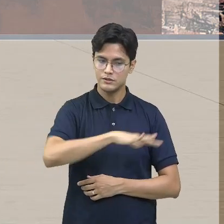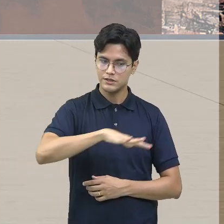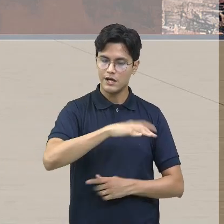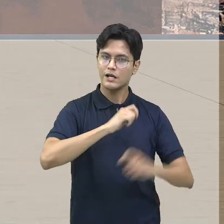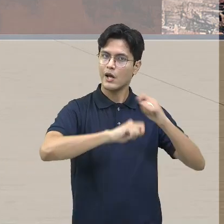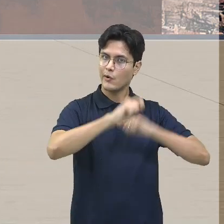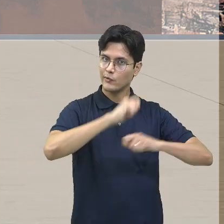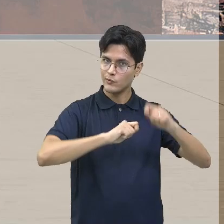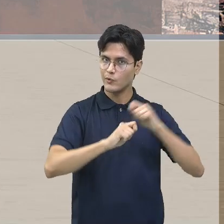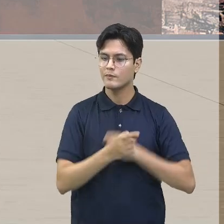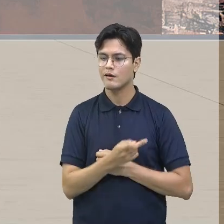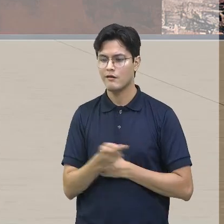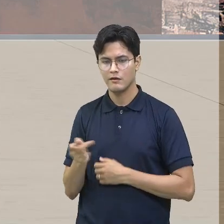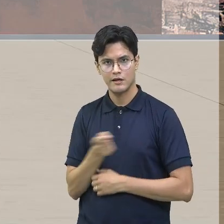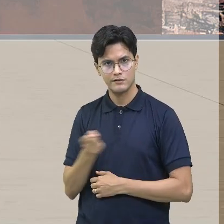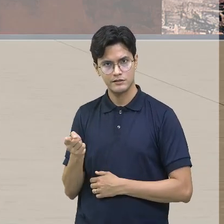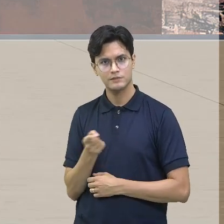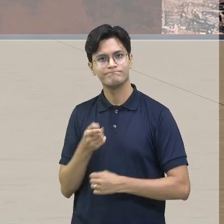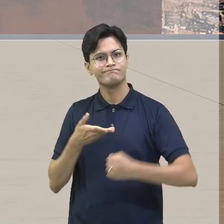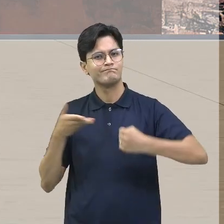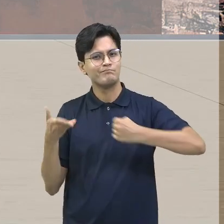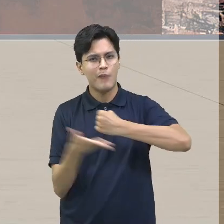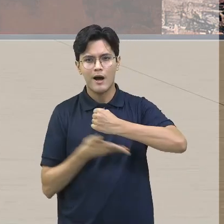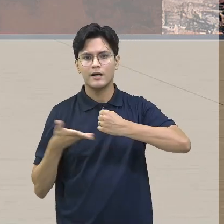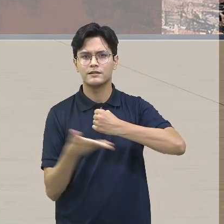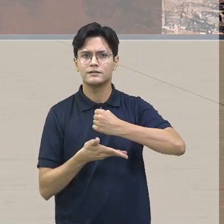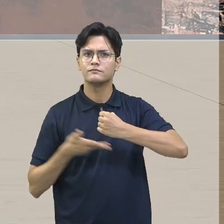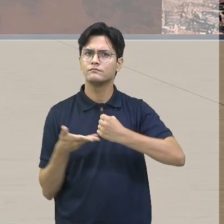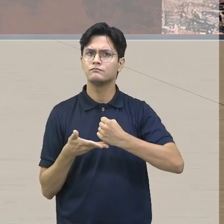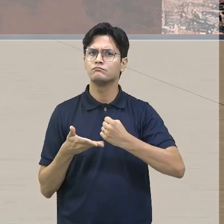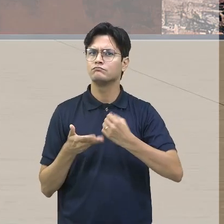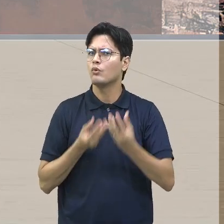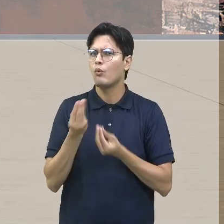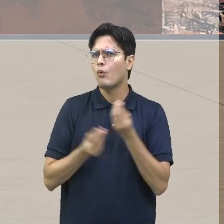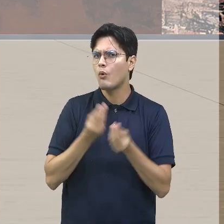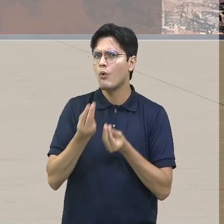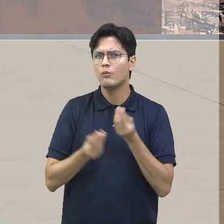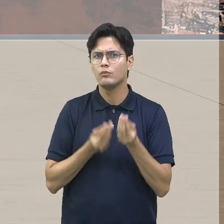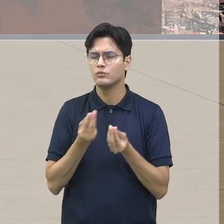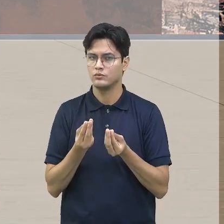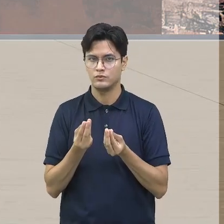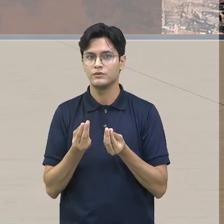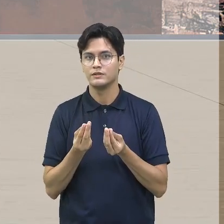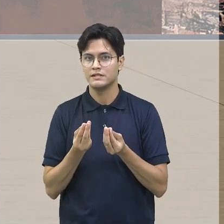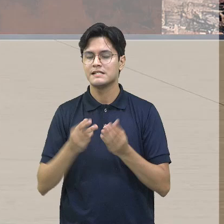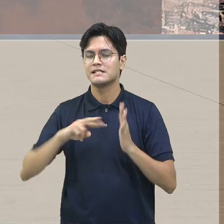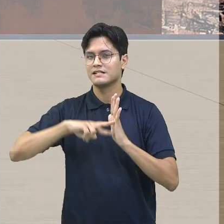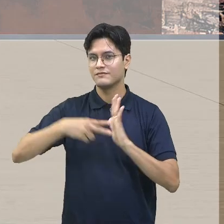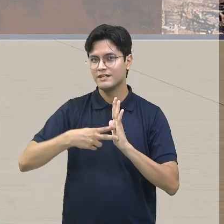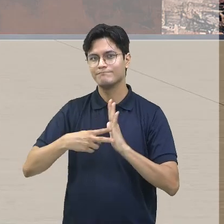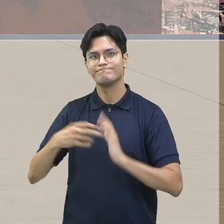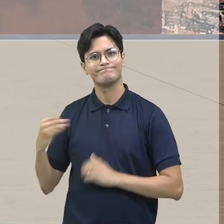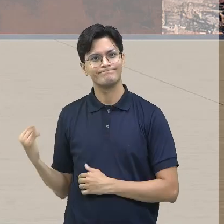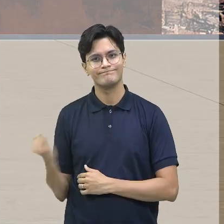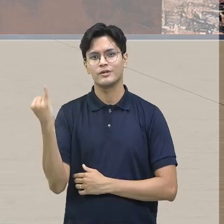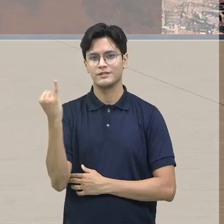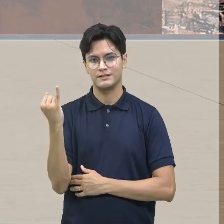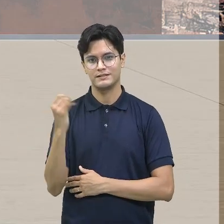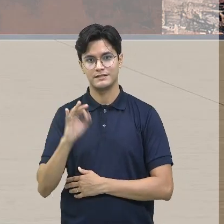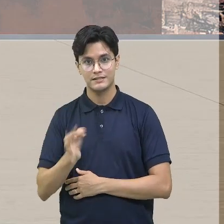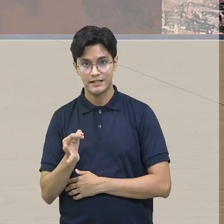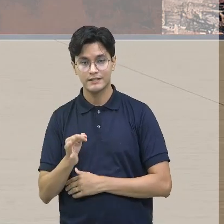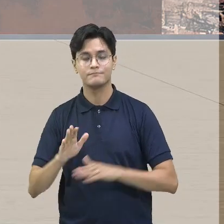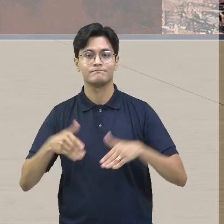eles são basilares. E aí você me pergunta, como assim, professor? Basilar? Fundamental.